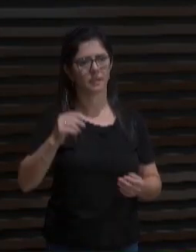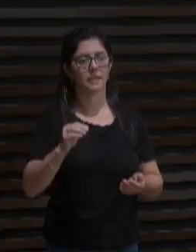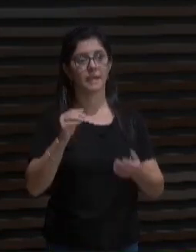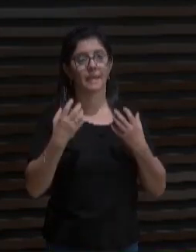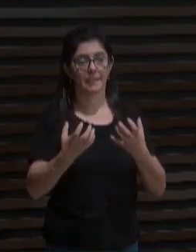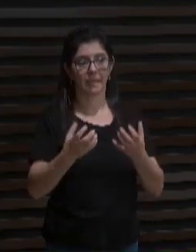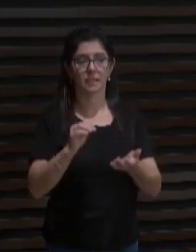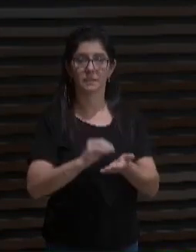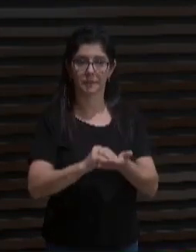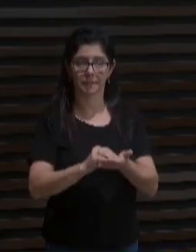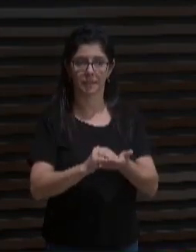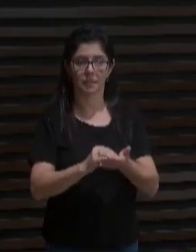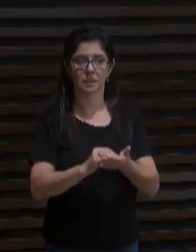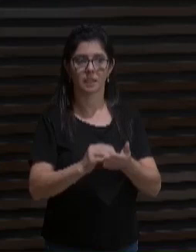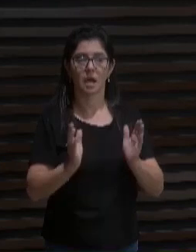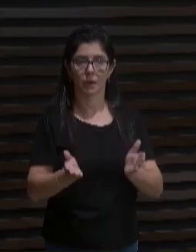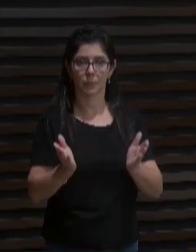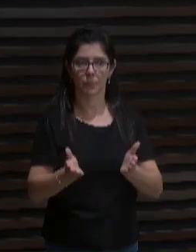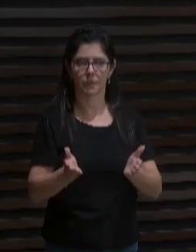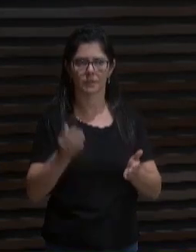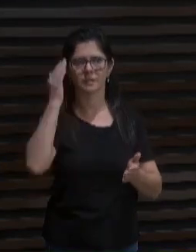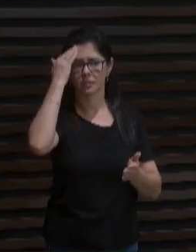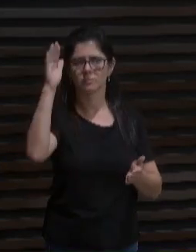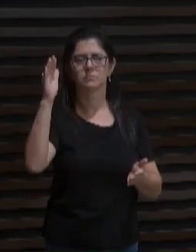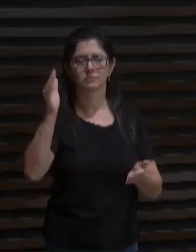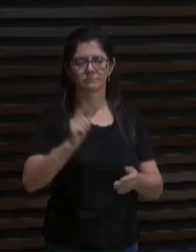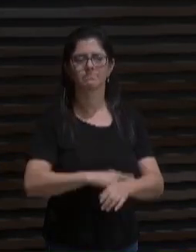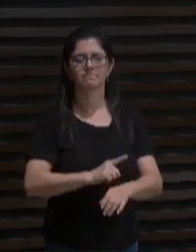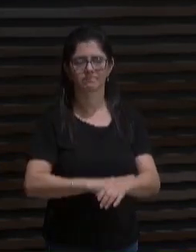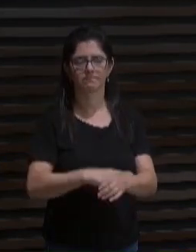Ah, eu não sei. Está na hora de entregar.